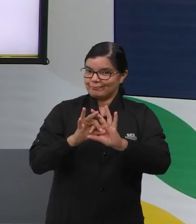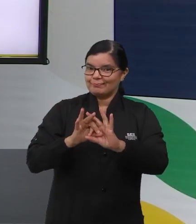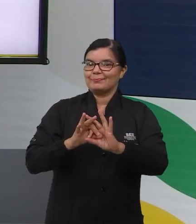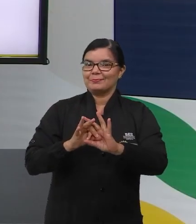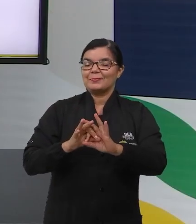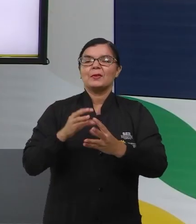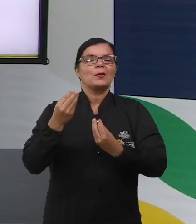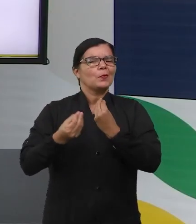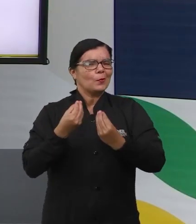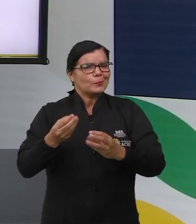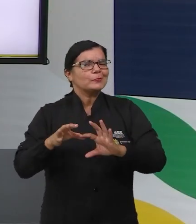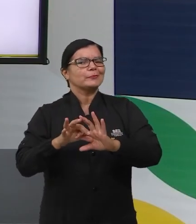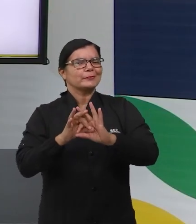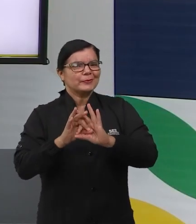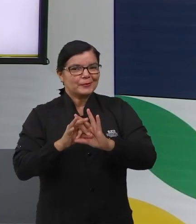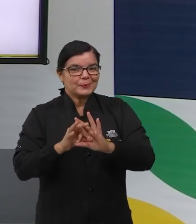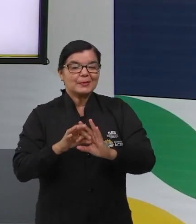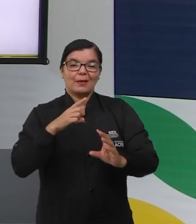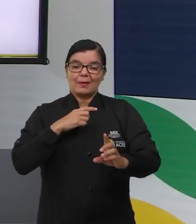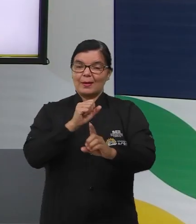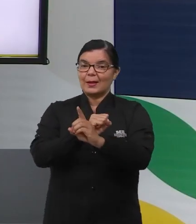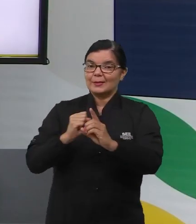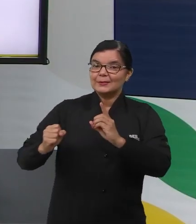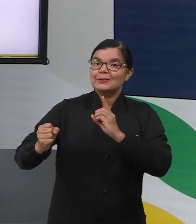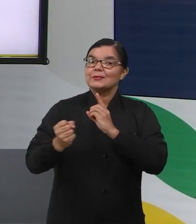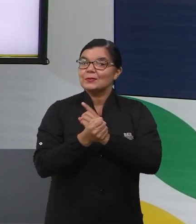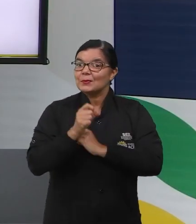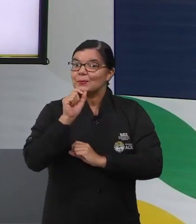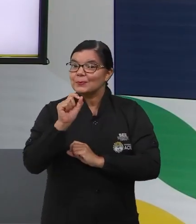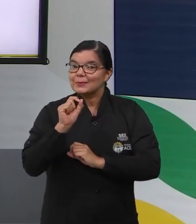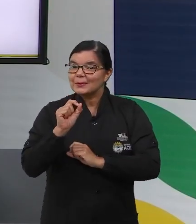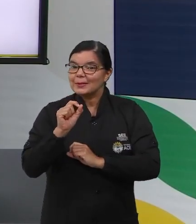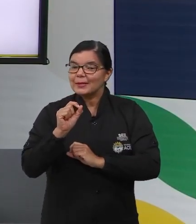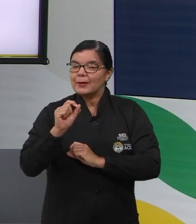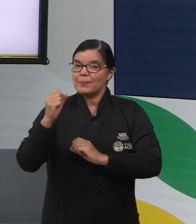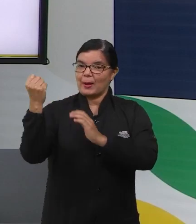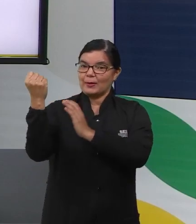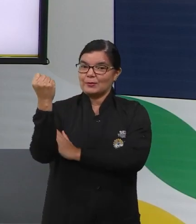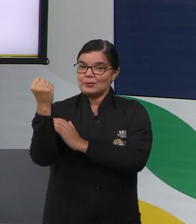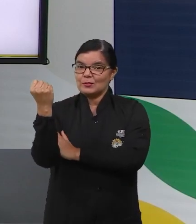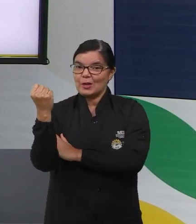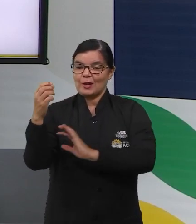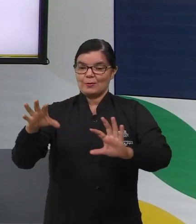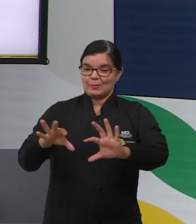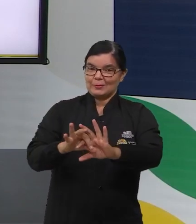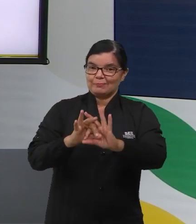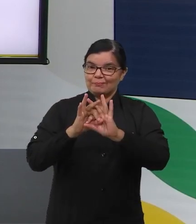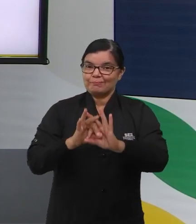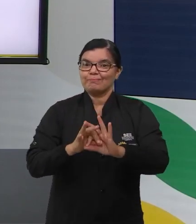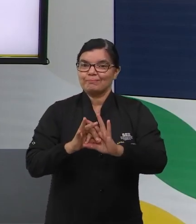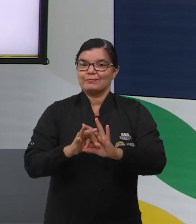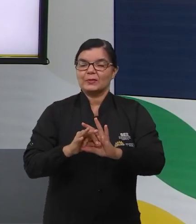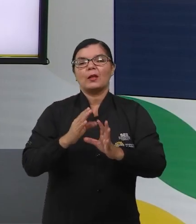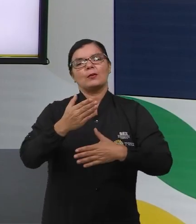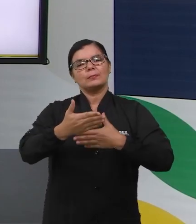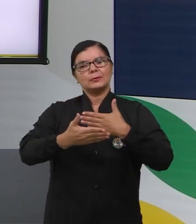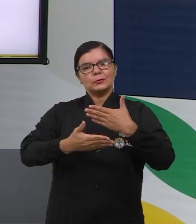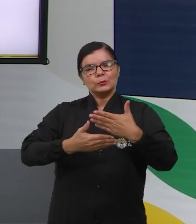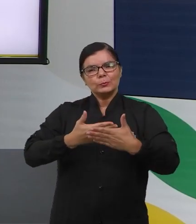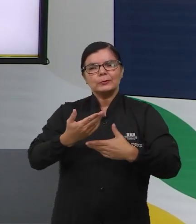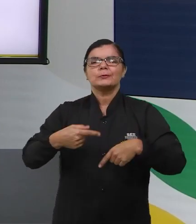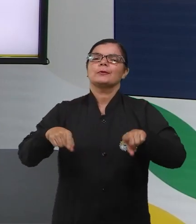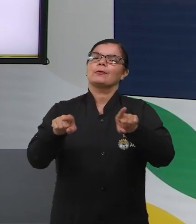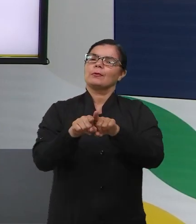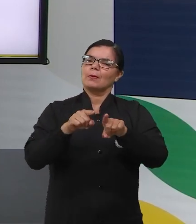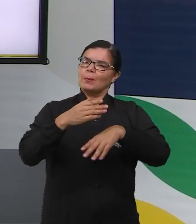Com o fortalecimento dos laços, a sociedade fica mais o quê? Fortalecida, engajada. A partir do momento em que você